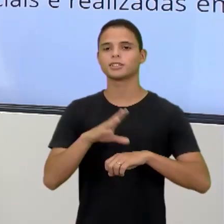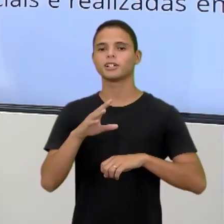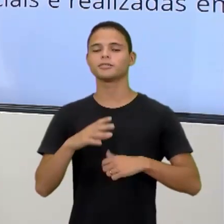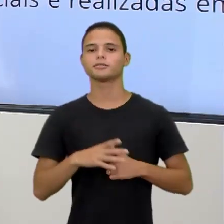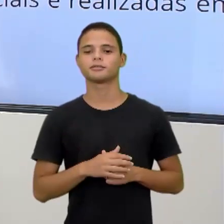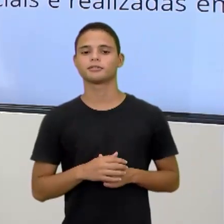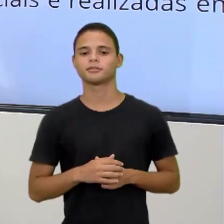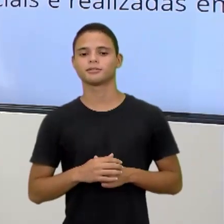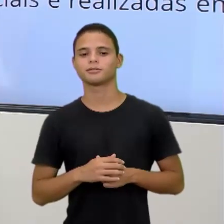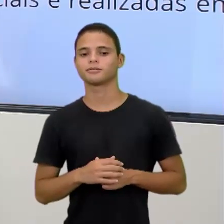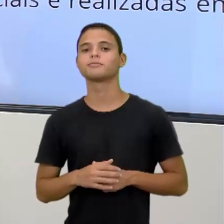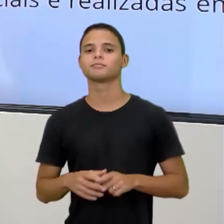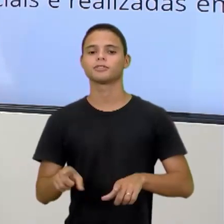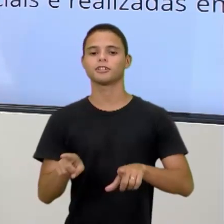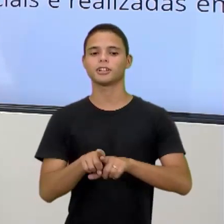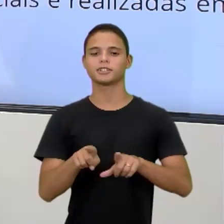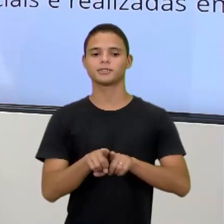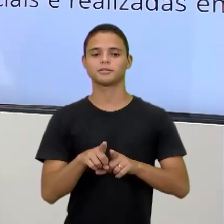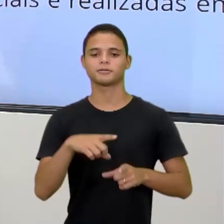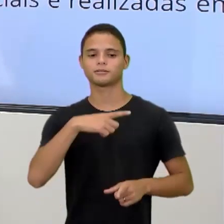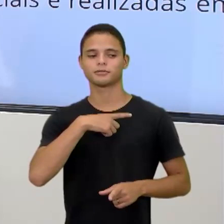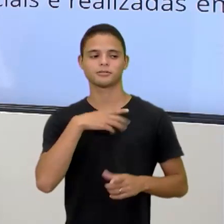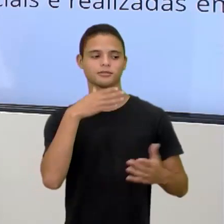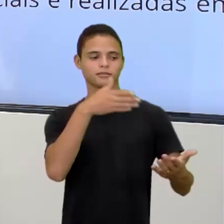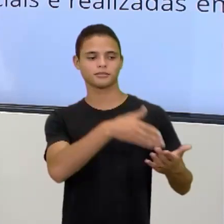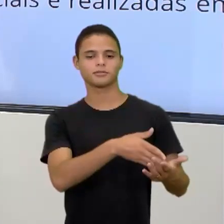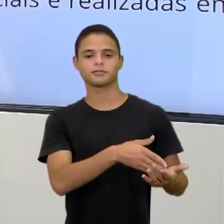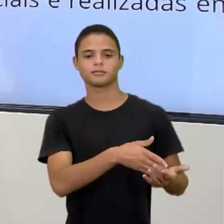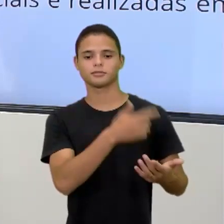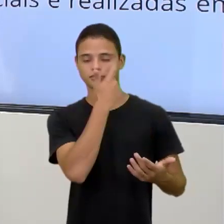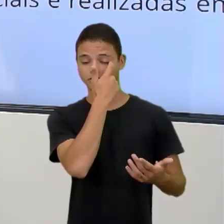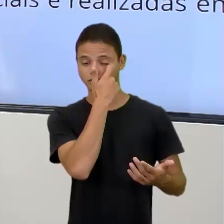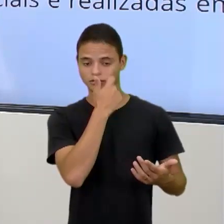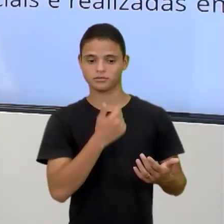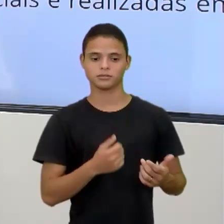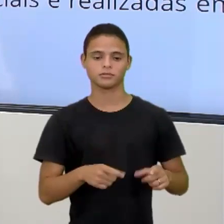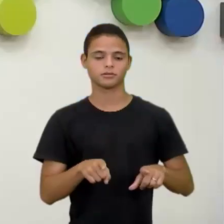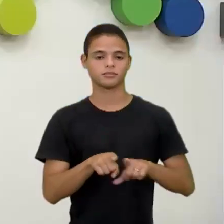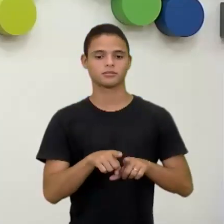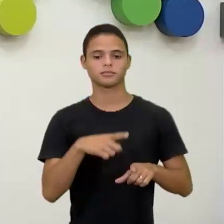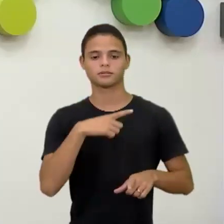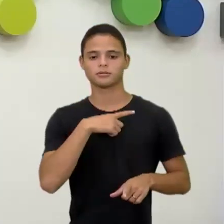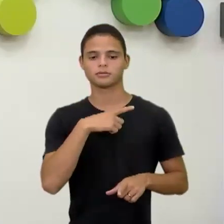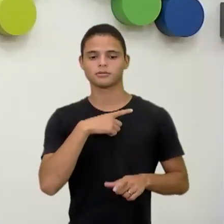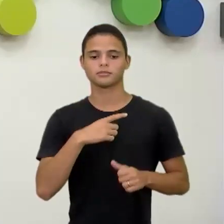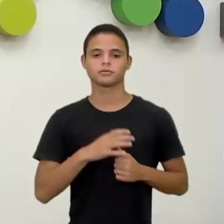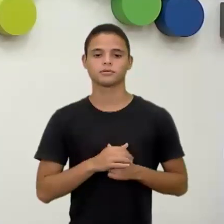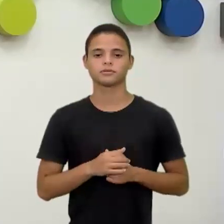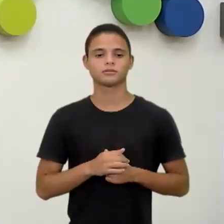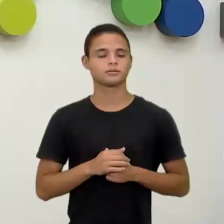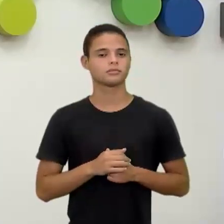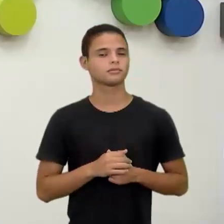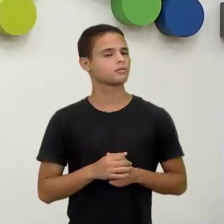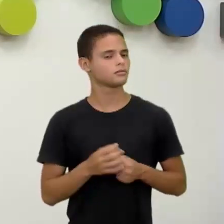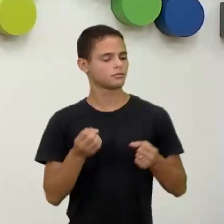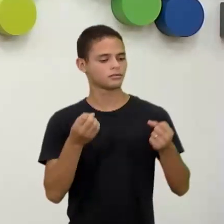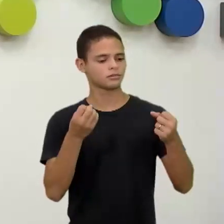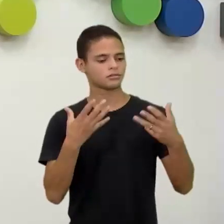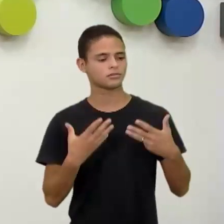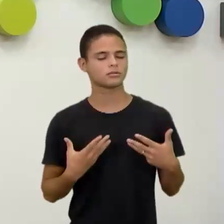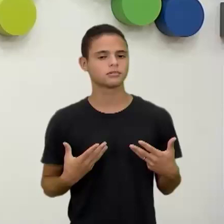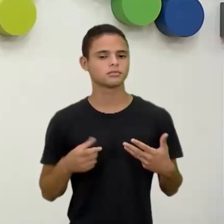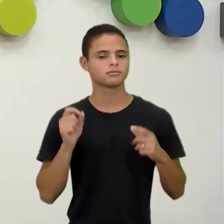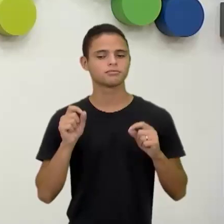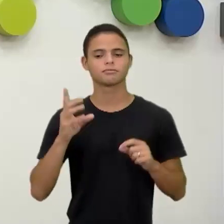O Kaique chegou aqui, né? Chegou causando. E o Daniel colocou, já fiz uma entrevista, saí triste lá. Conta pra gente por quê, Daniel?